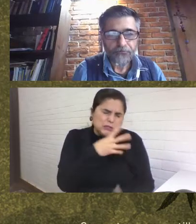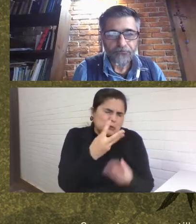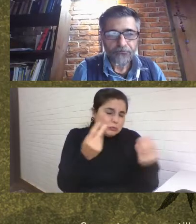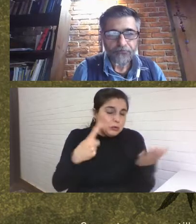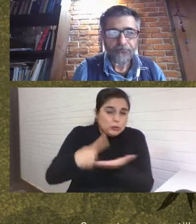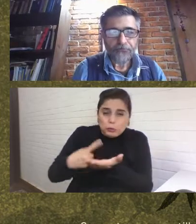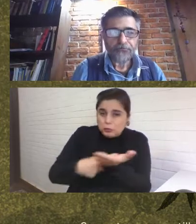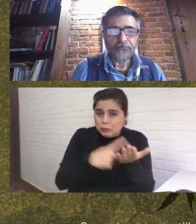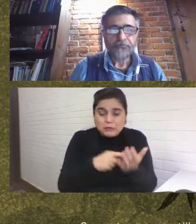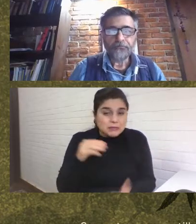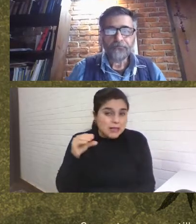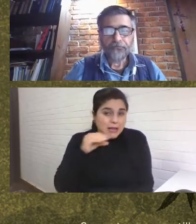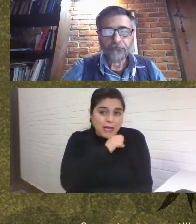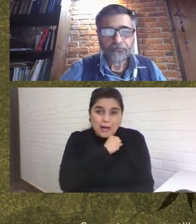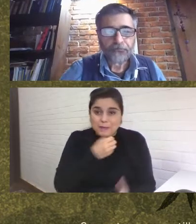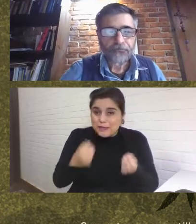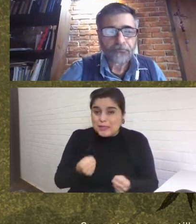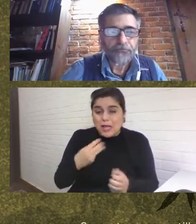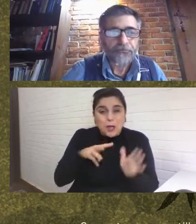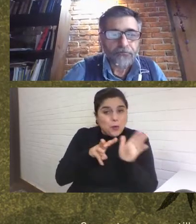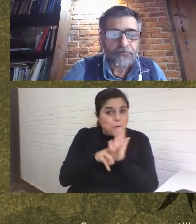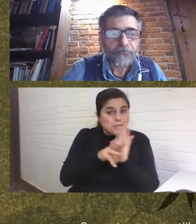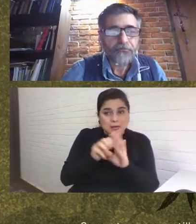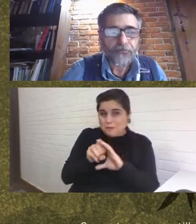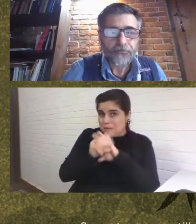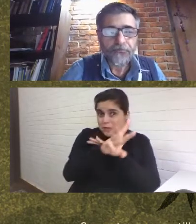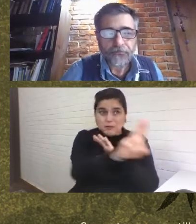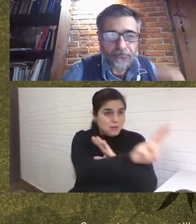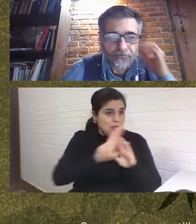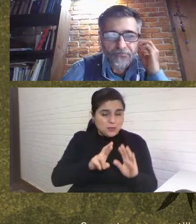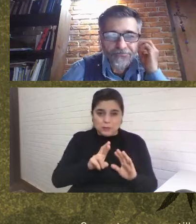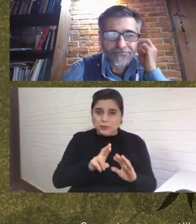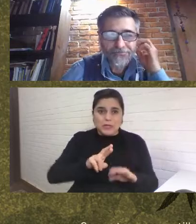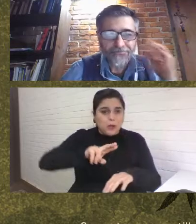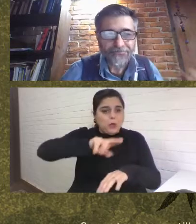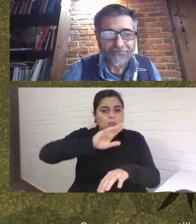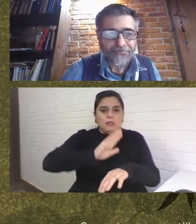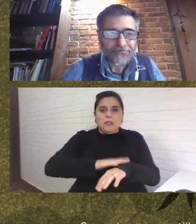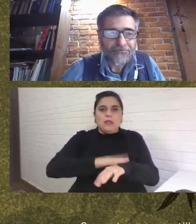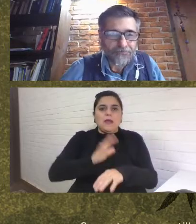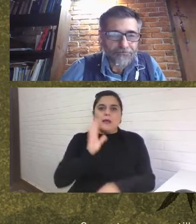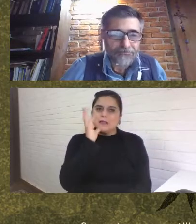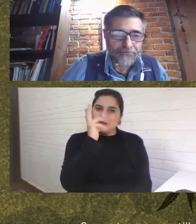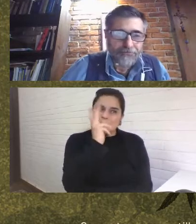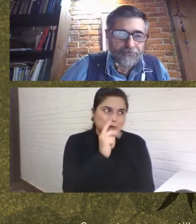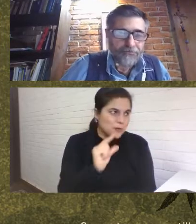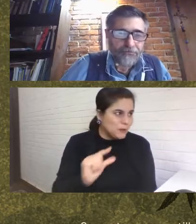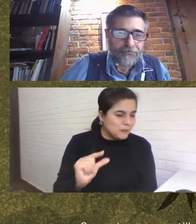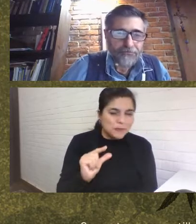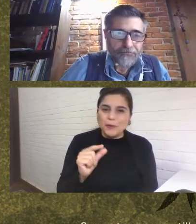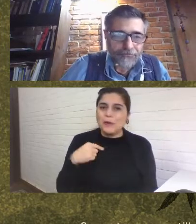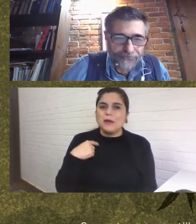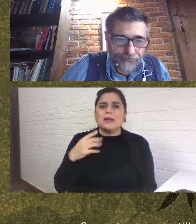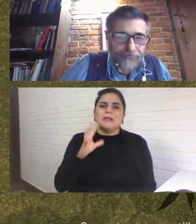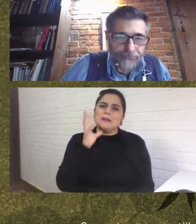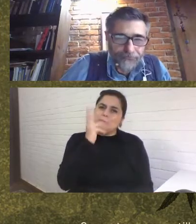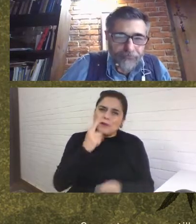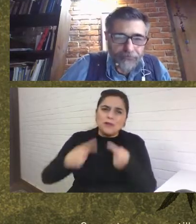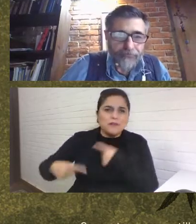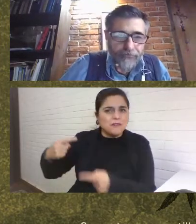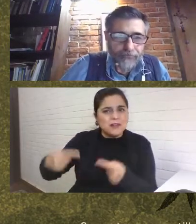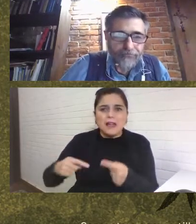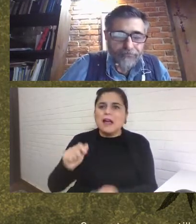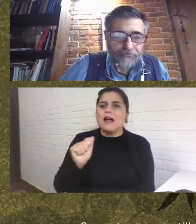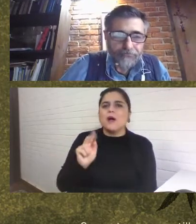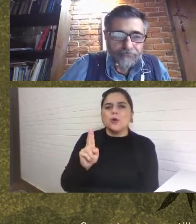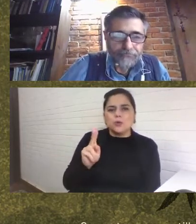rapidamente, eu mandei-lhe um WhatsApp, o senhor me respondeu, depois de tanto tempo que nós não nos falávamos, Augusto, a mesma coisa, então,